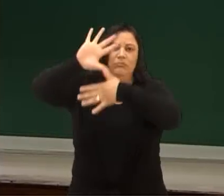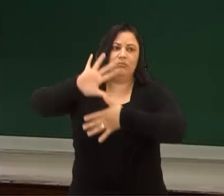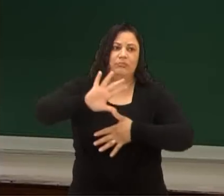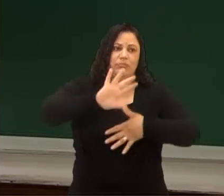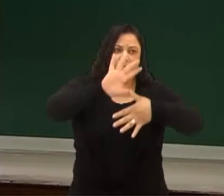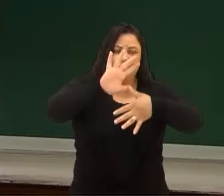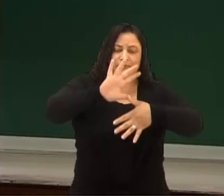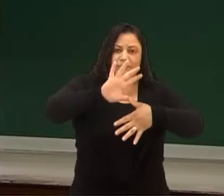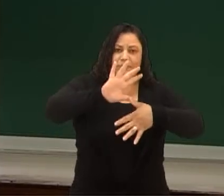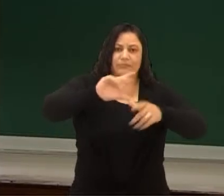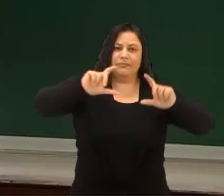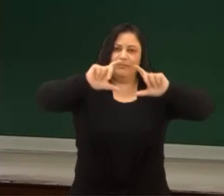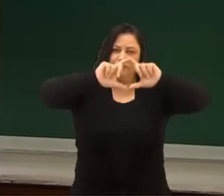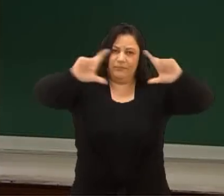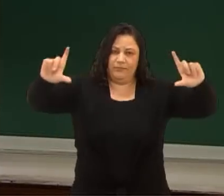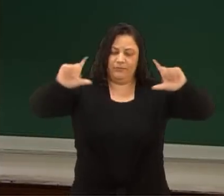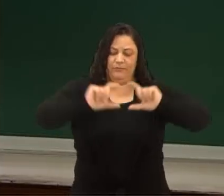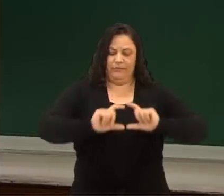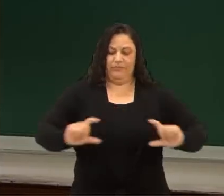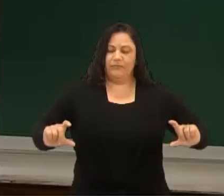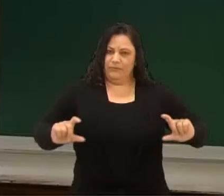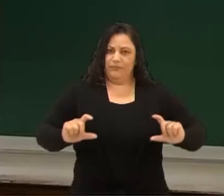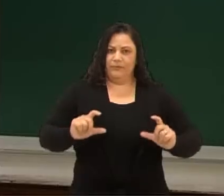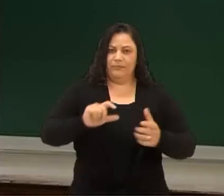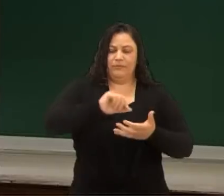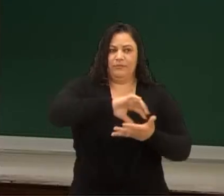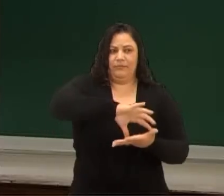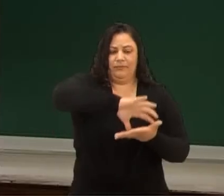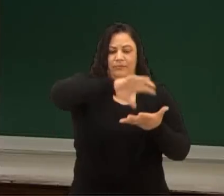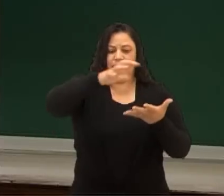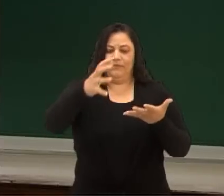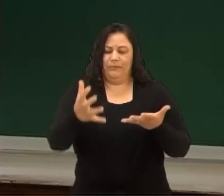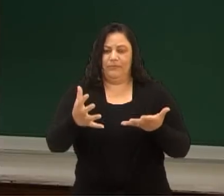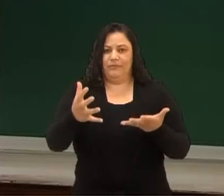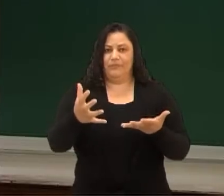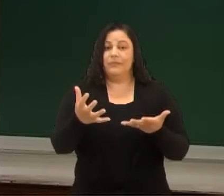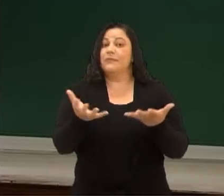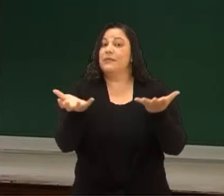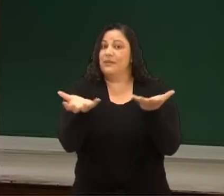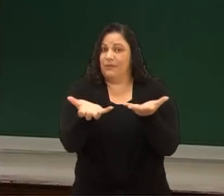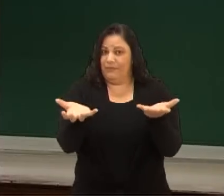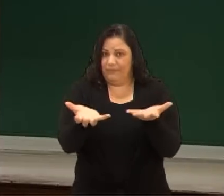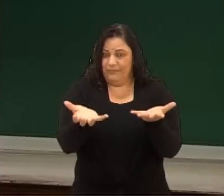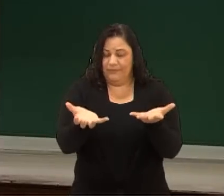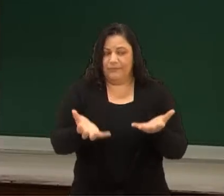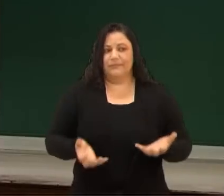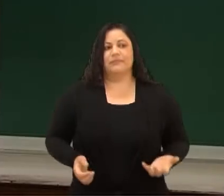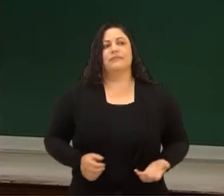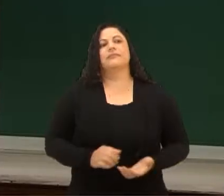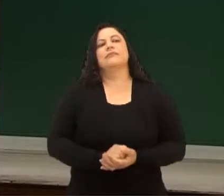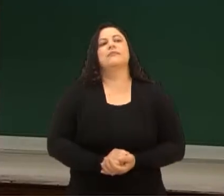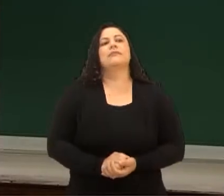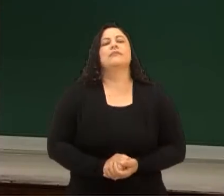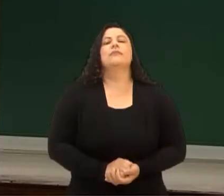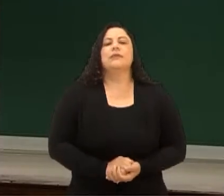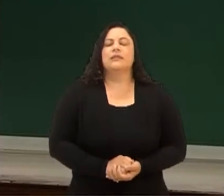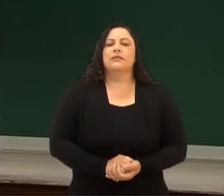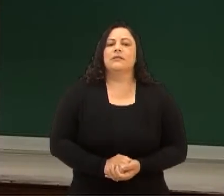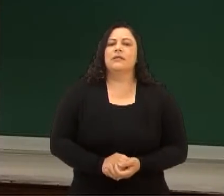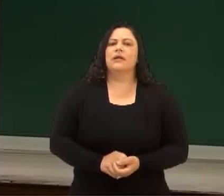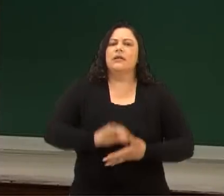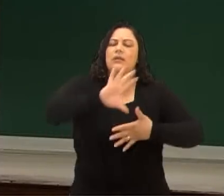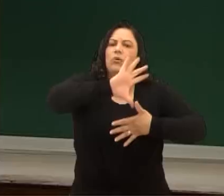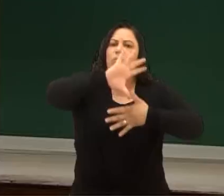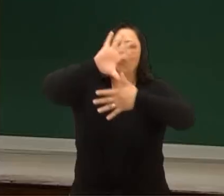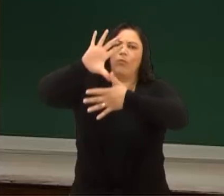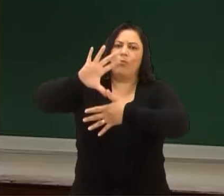reta aqui, tanto em cima quanto embaixo, porque é o redondo no plano, tá? Planificação. Então, esse mapa